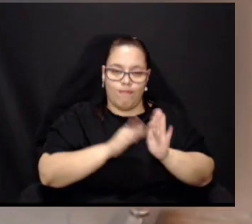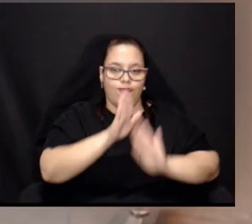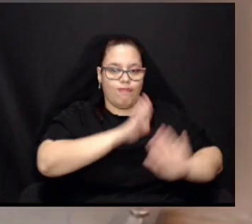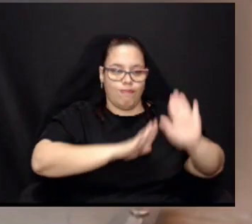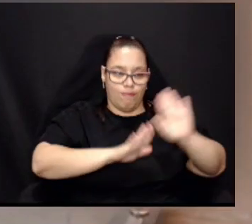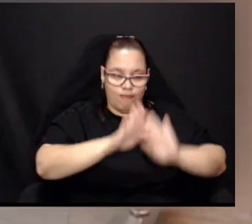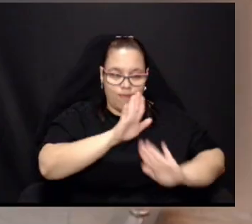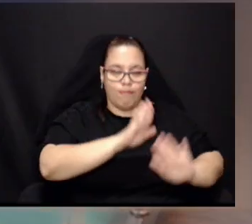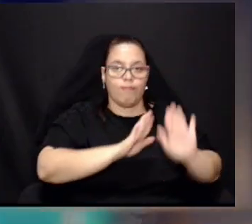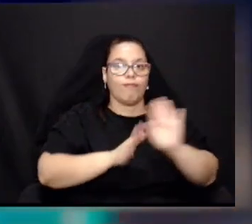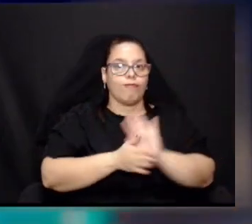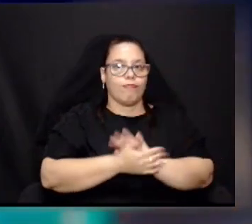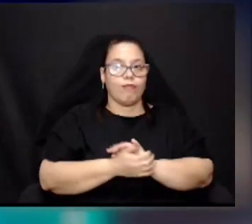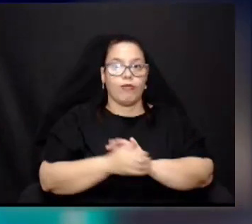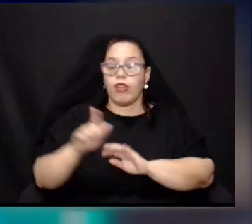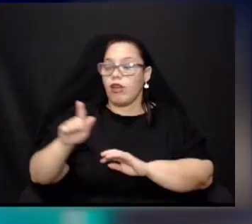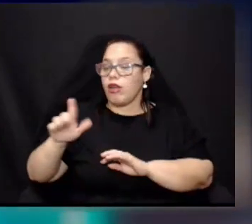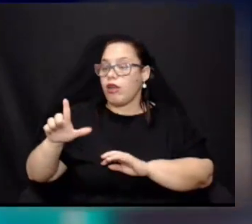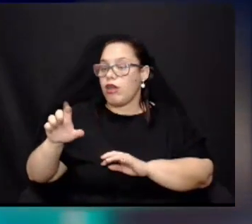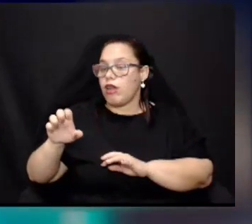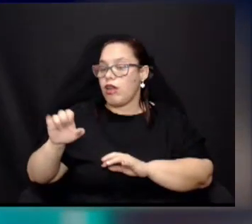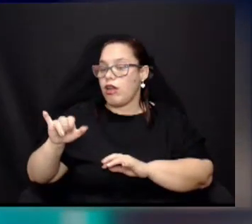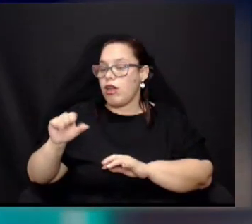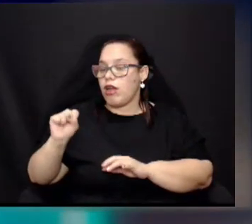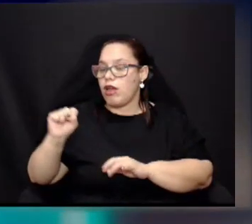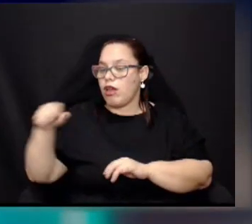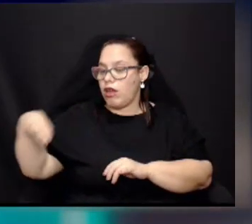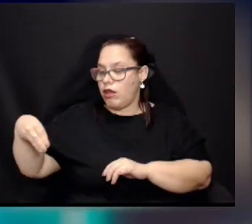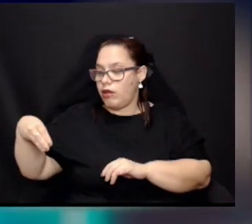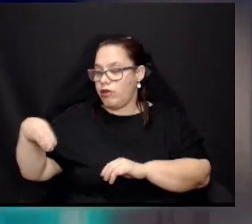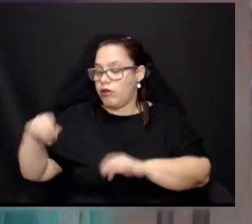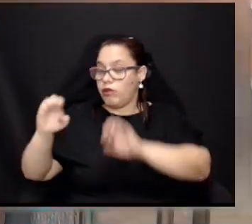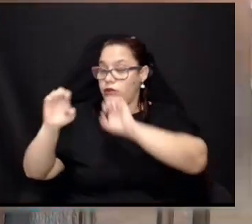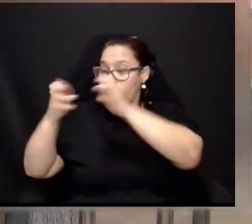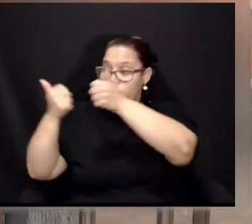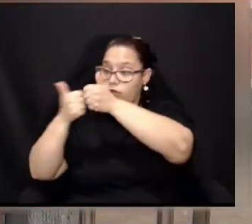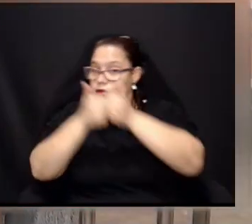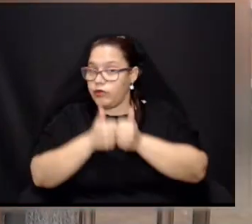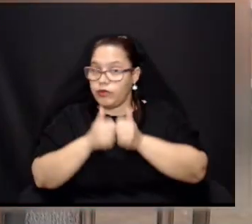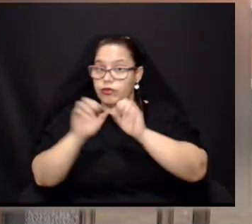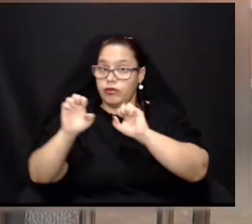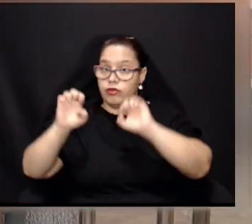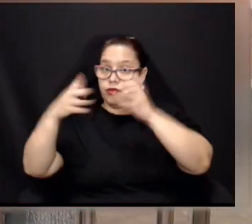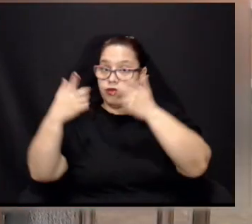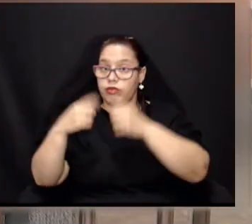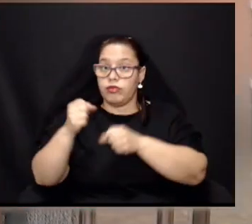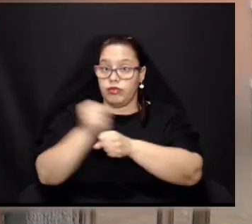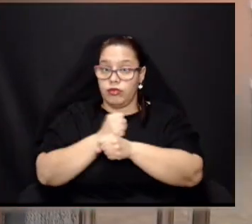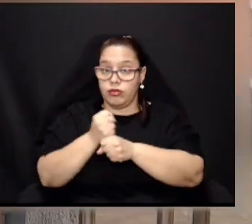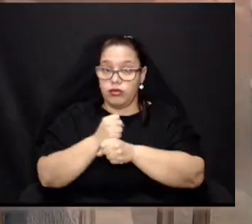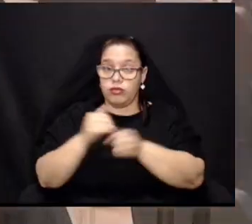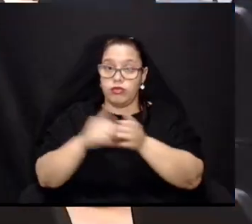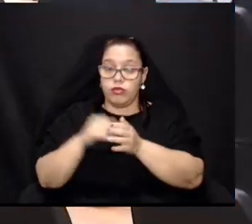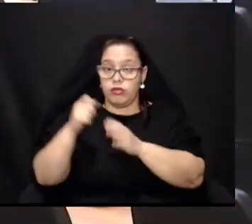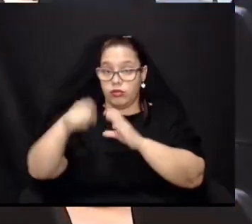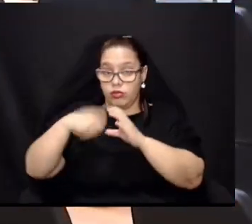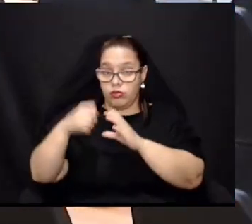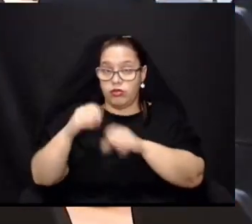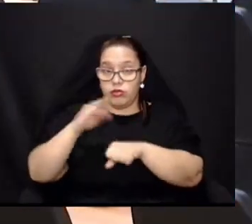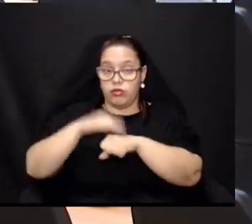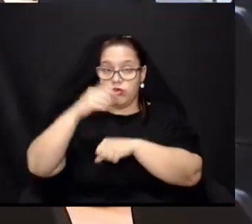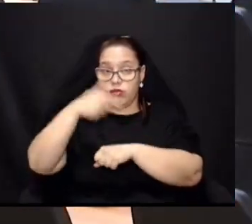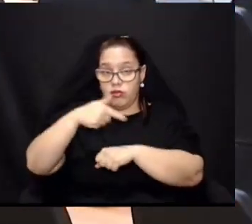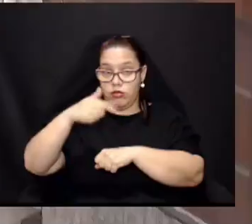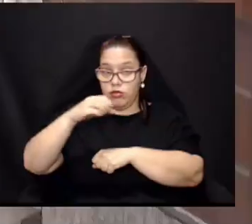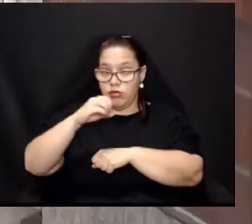E o Gleison, né, vocês que acompanham o cerimonial, que acompanham os eventos, neste ano até a data dessa gravação, foram mais de 700 eventos